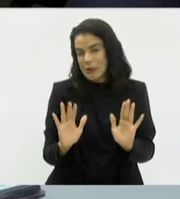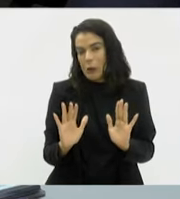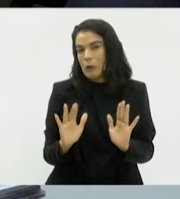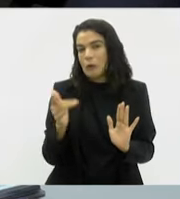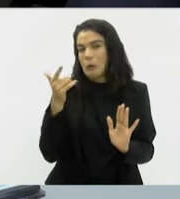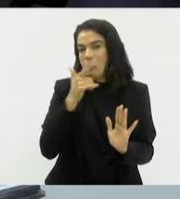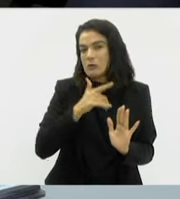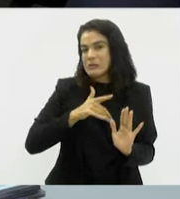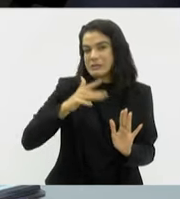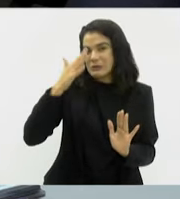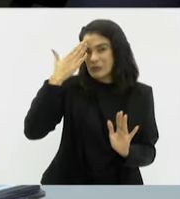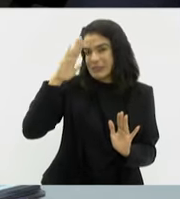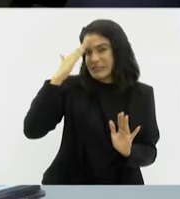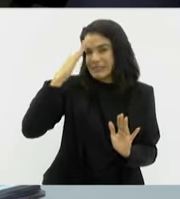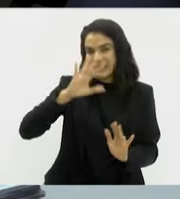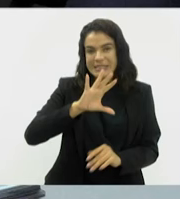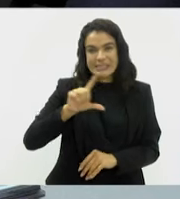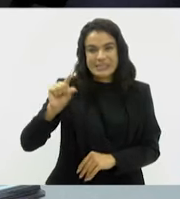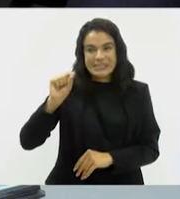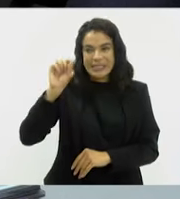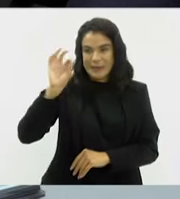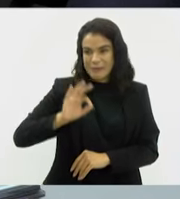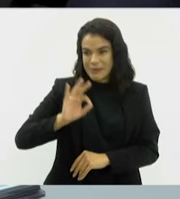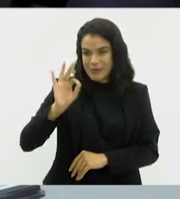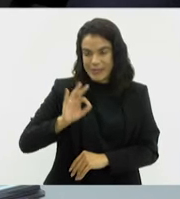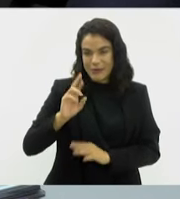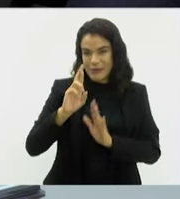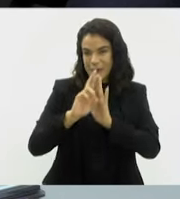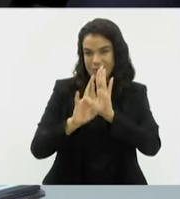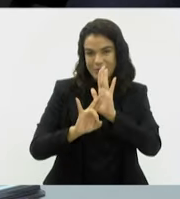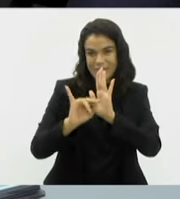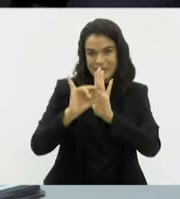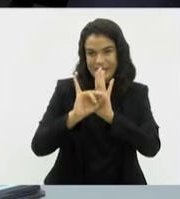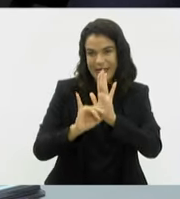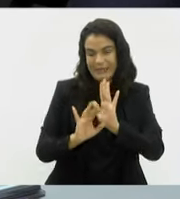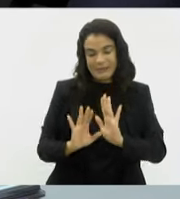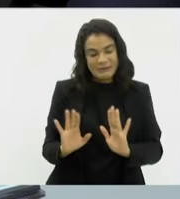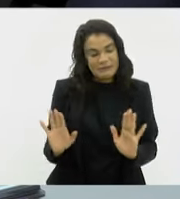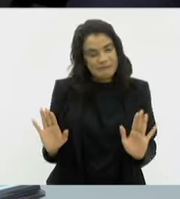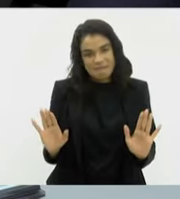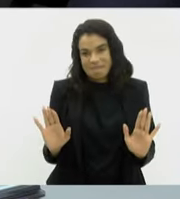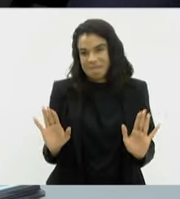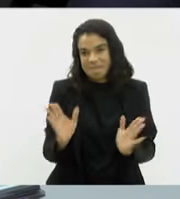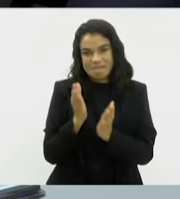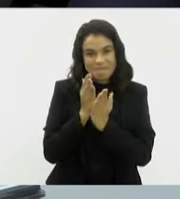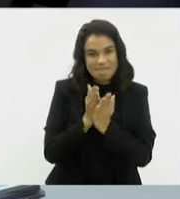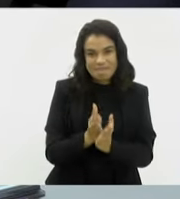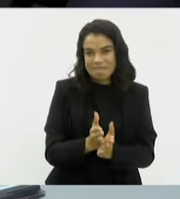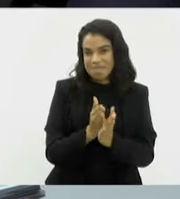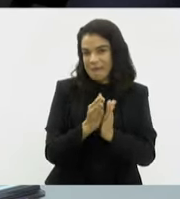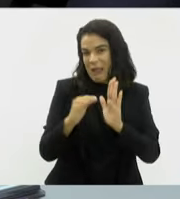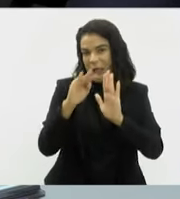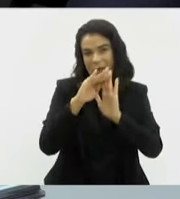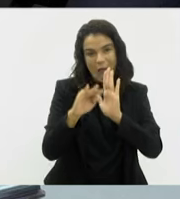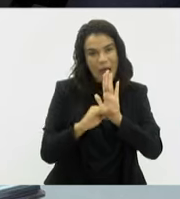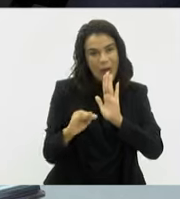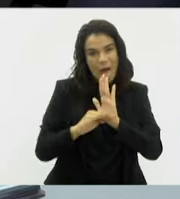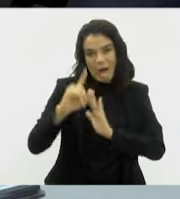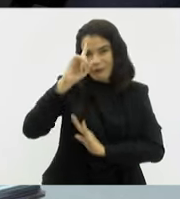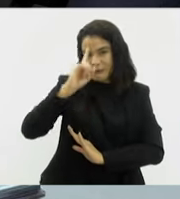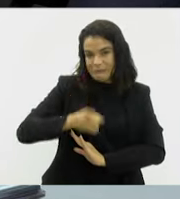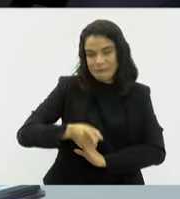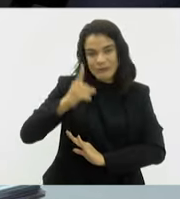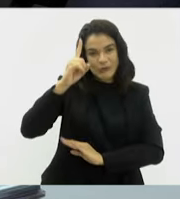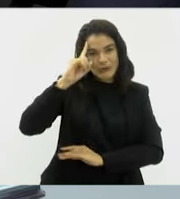plenitude naquilo que diz assim, o regimento. Se eu for na interpretação literal, é ordem do dia, é aquilo que está lá para